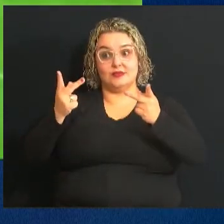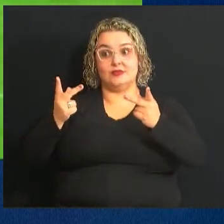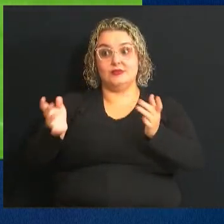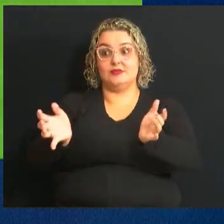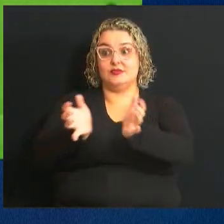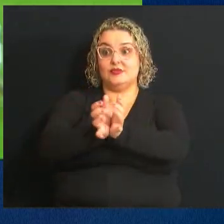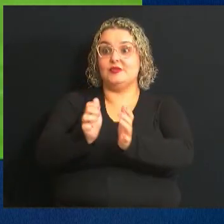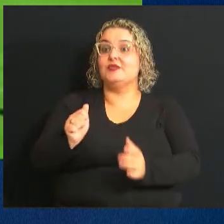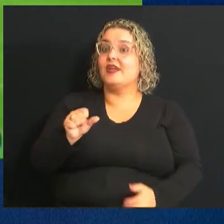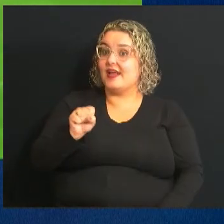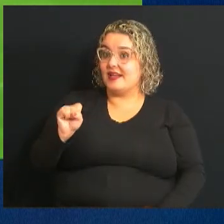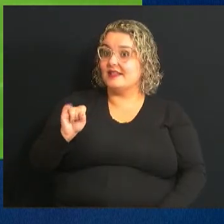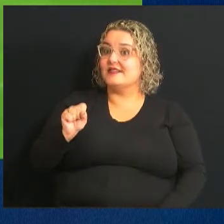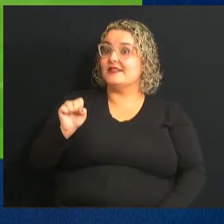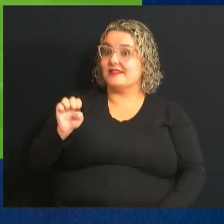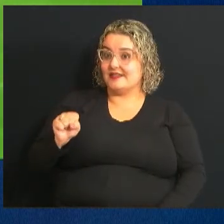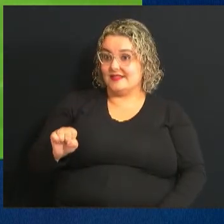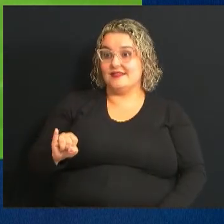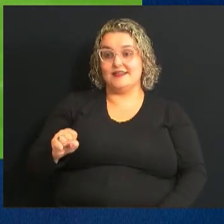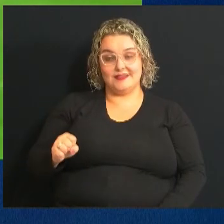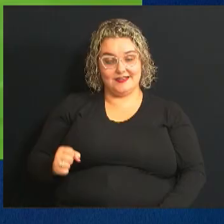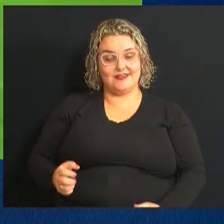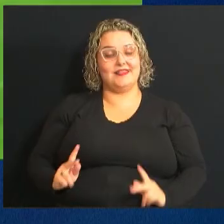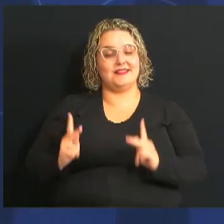Assis na estreia da competição.